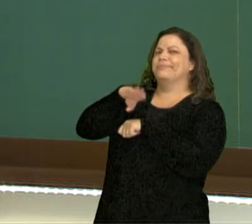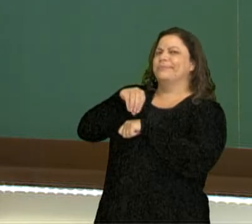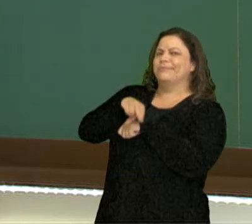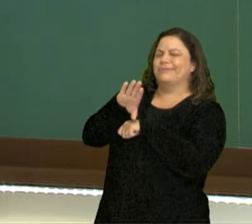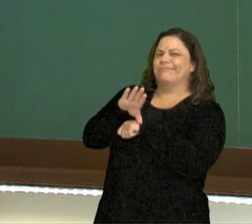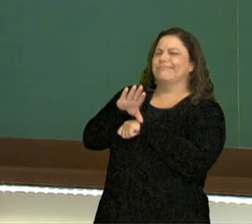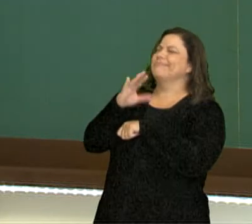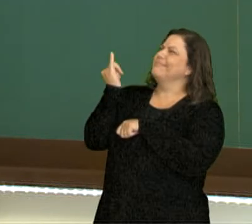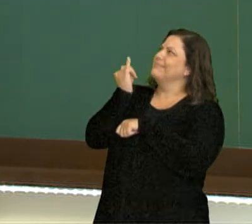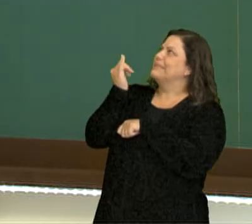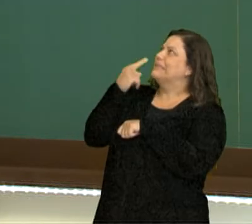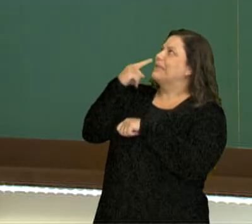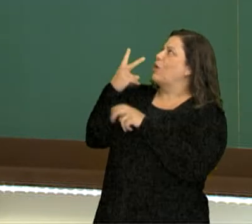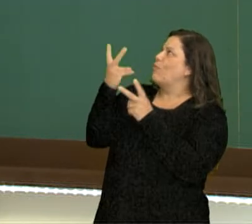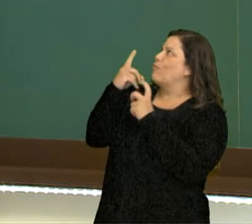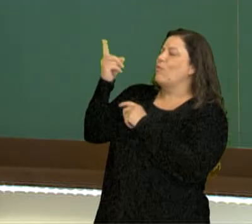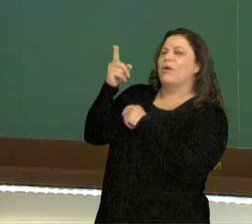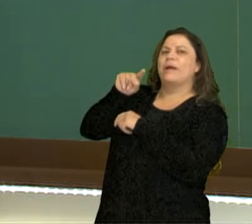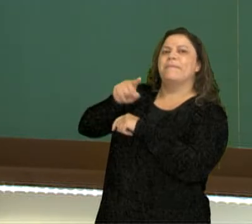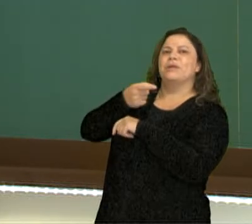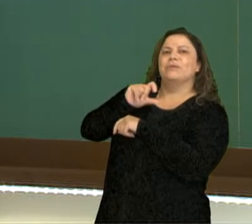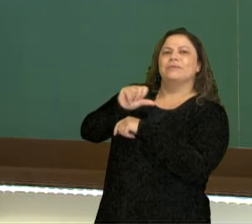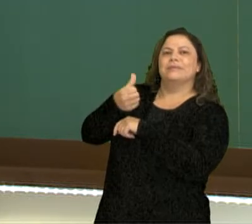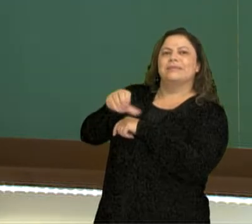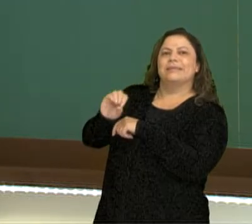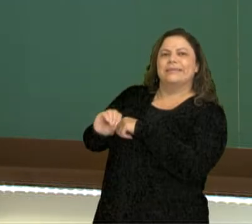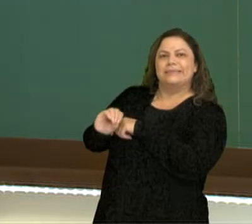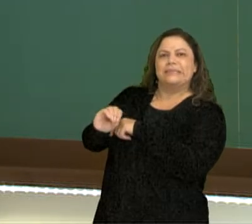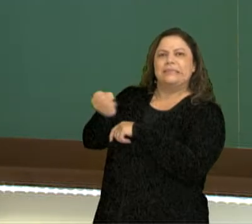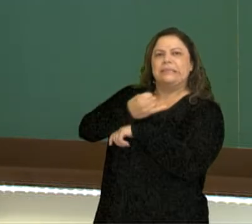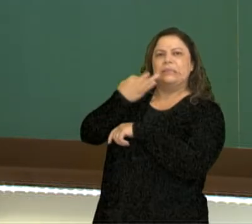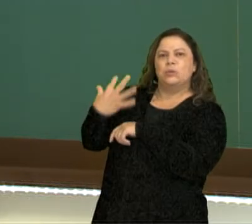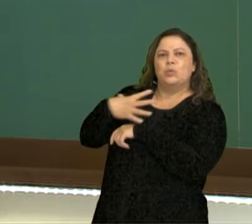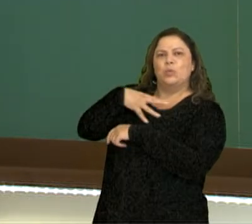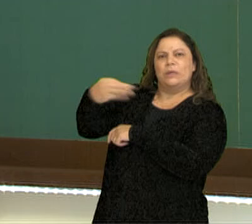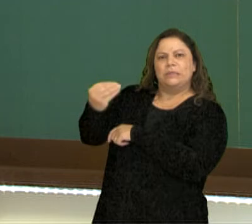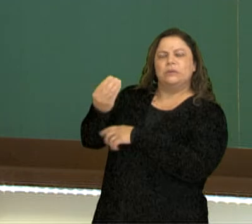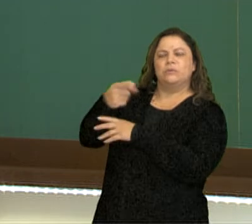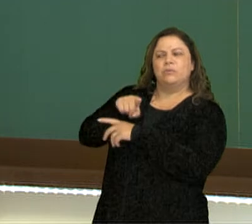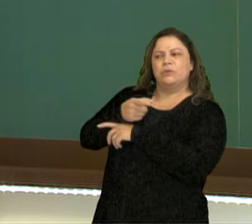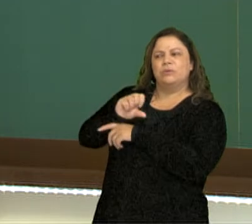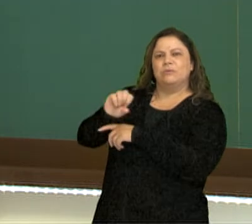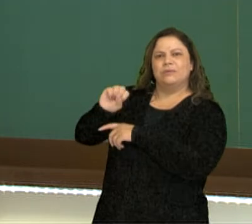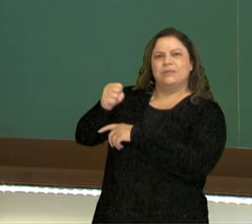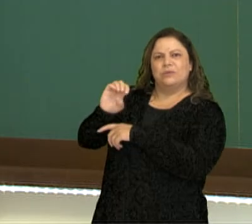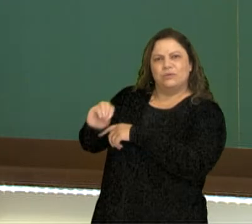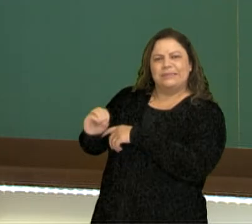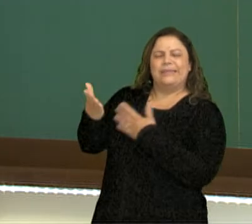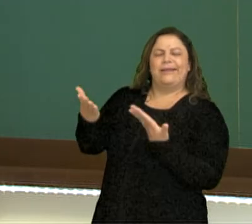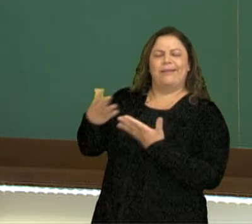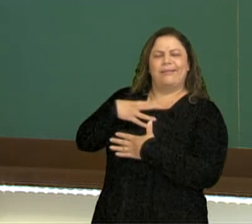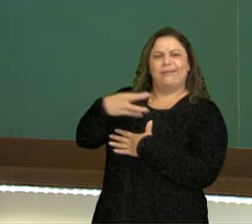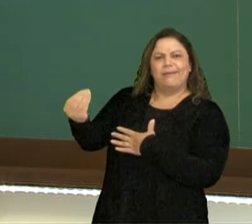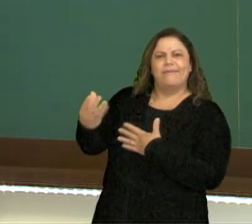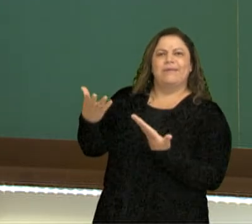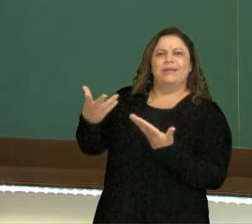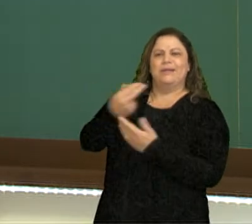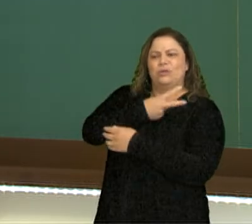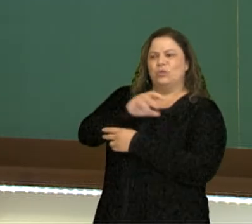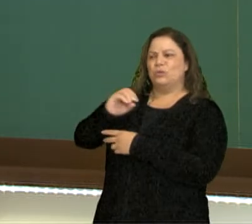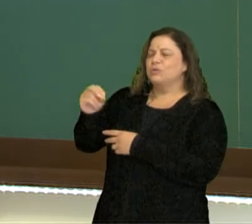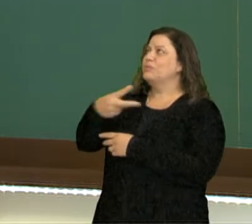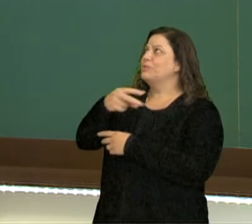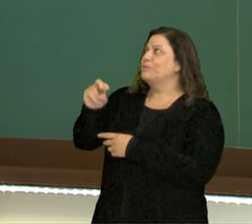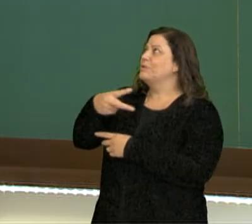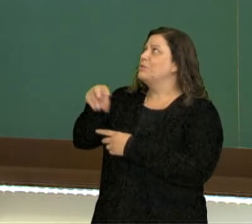informação, né? Ali, ó, 1960, a quantidade de filhos, 1980, a quantidade de filhos, 2000 e 2020.